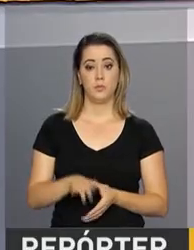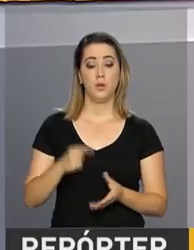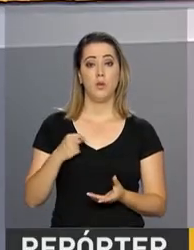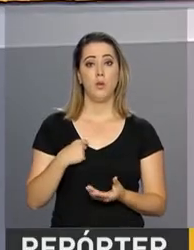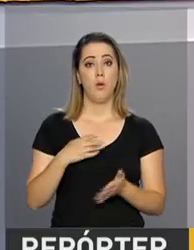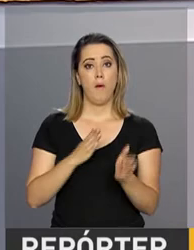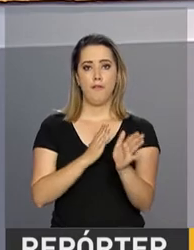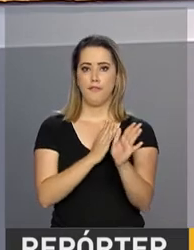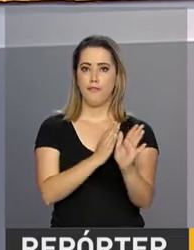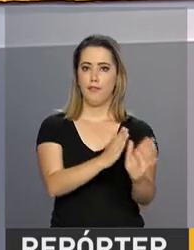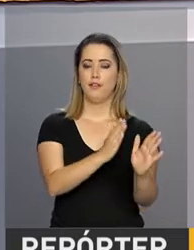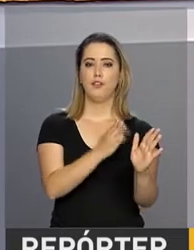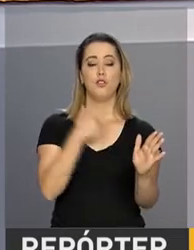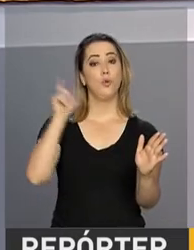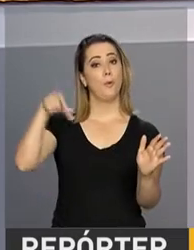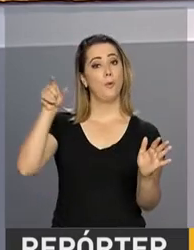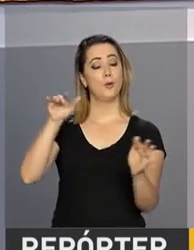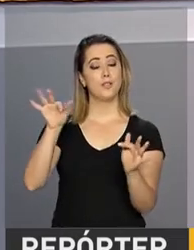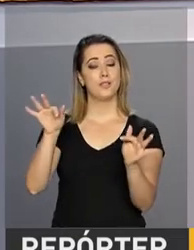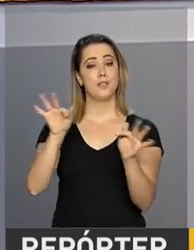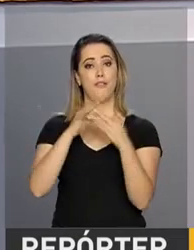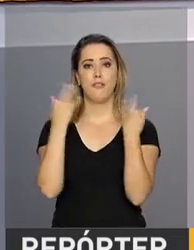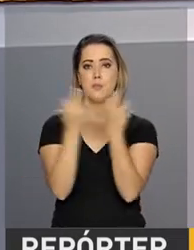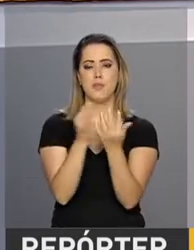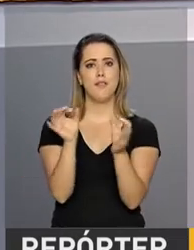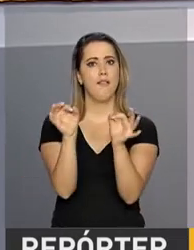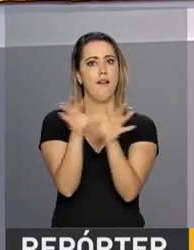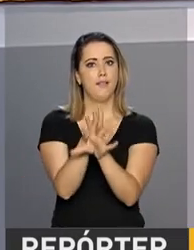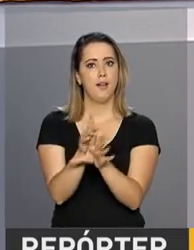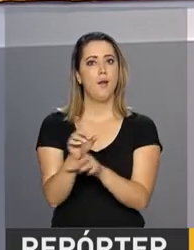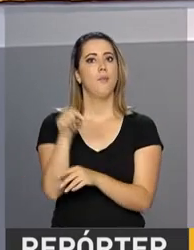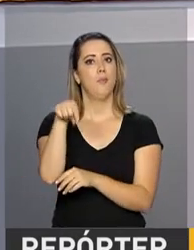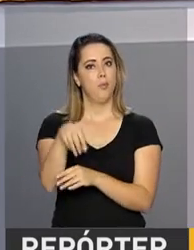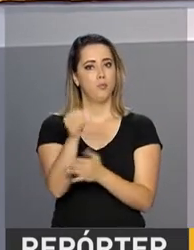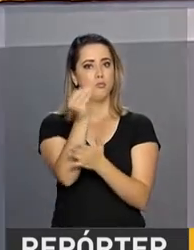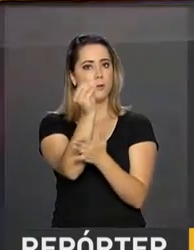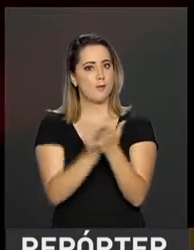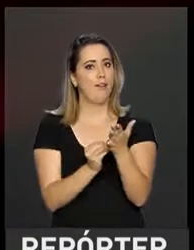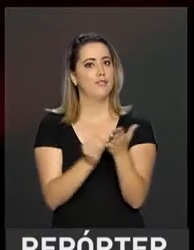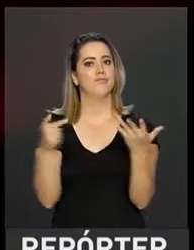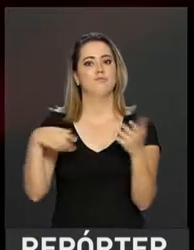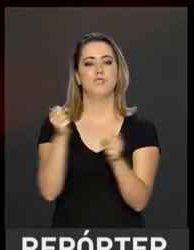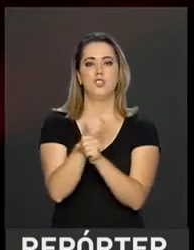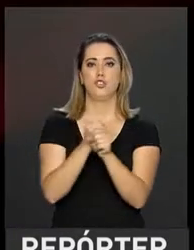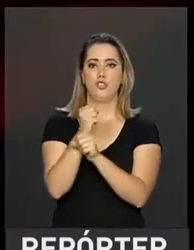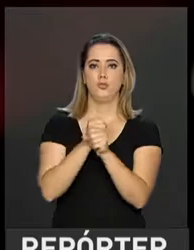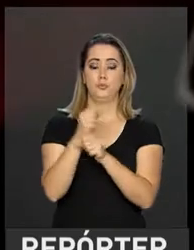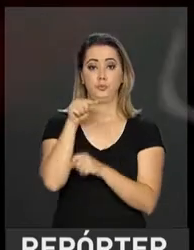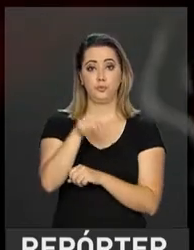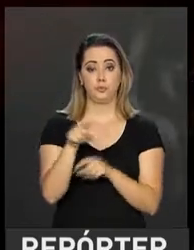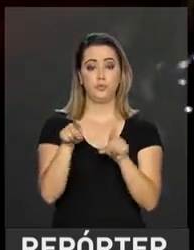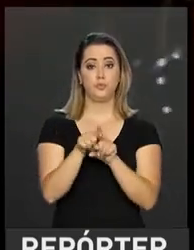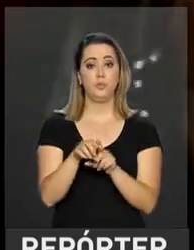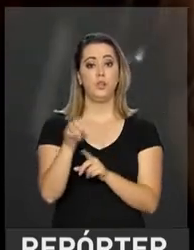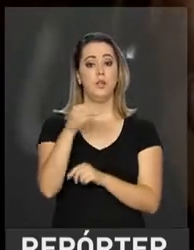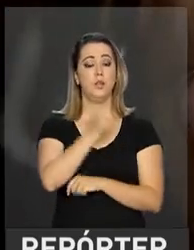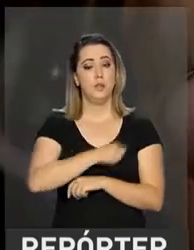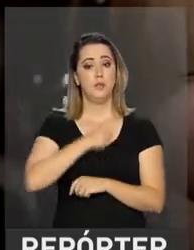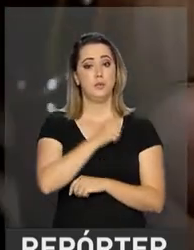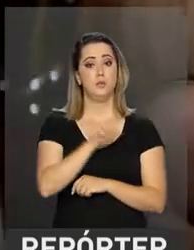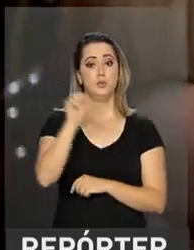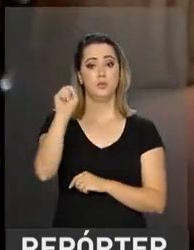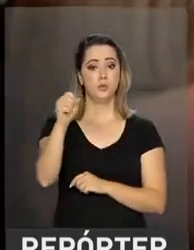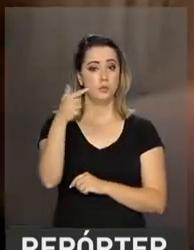do programa bolsa família foi gerada pela terceira vez neste ano em agosto 828 mil famílias